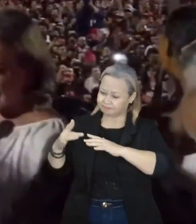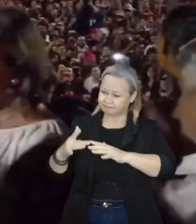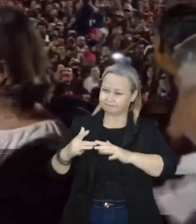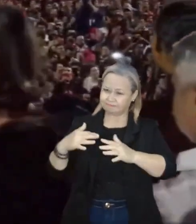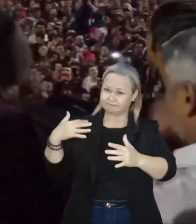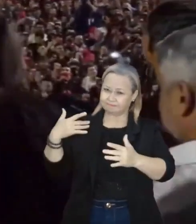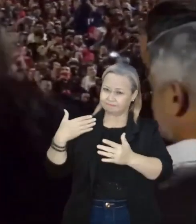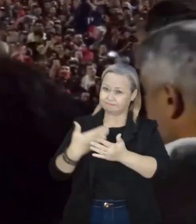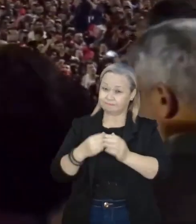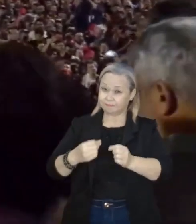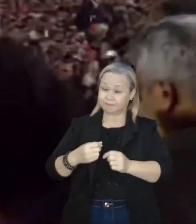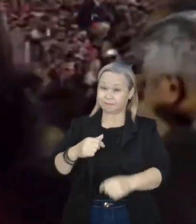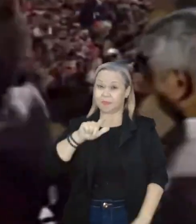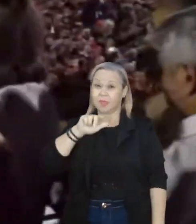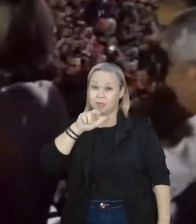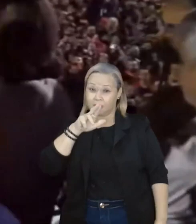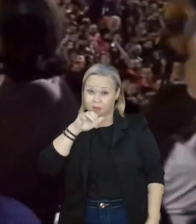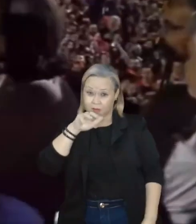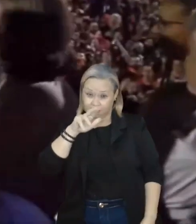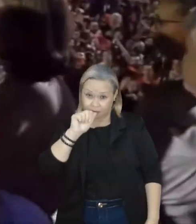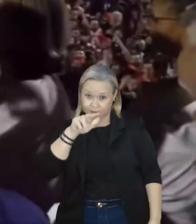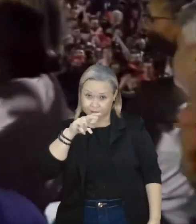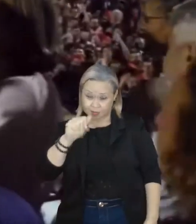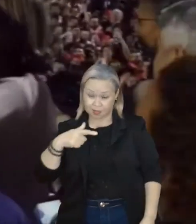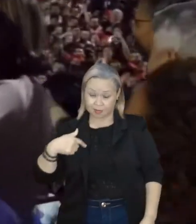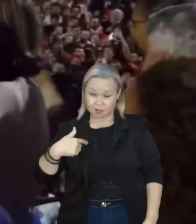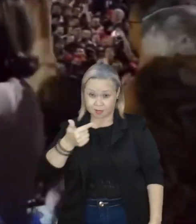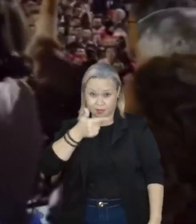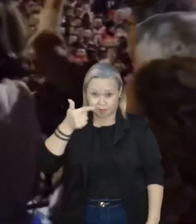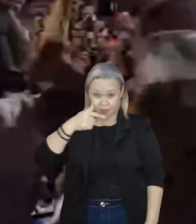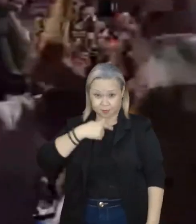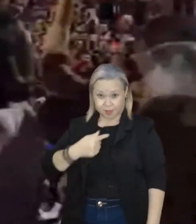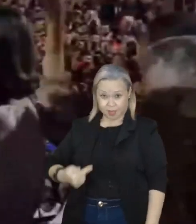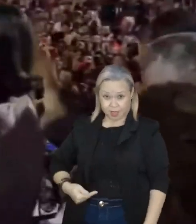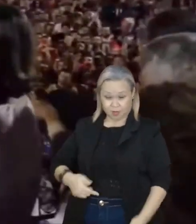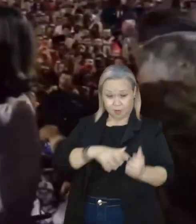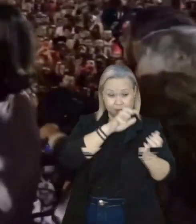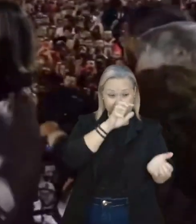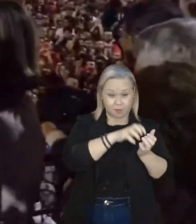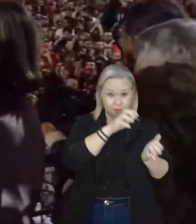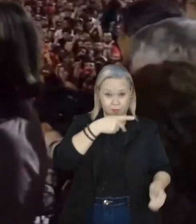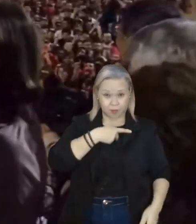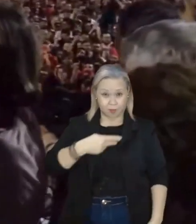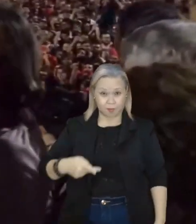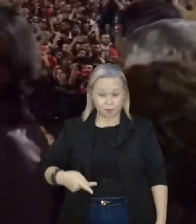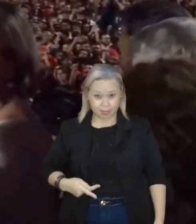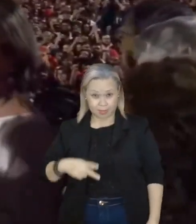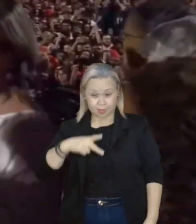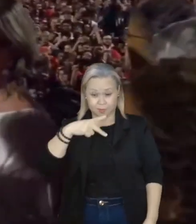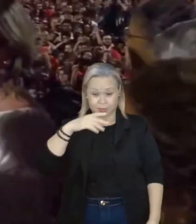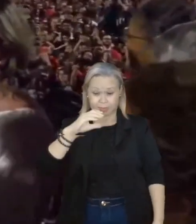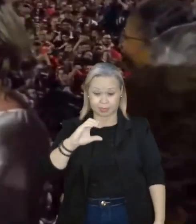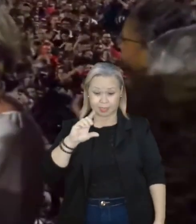Está aqui a Luciana Santos, nossa vice-governadora de Pernambuco, presidenta do PCdoB.